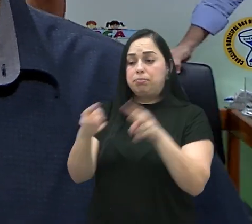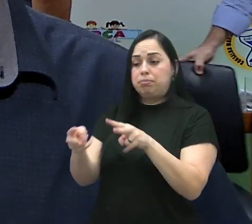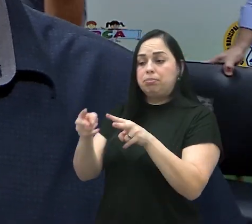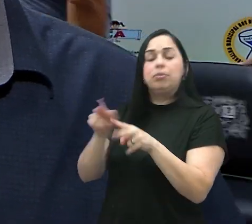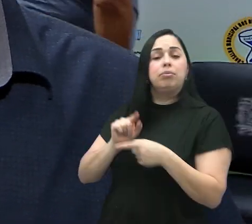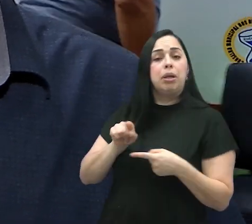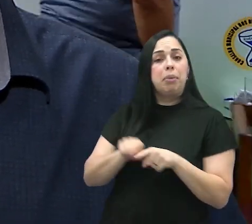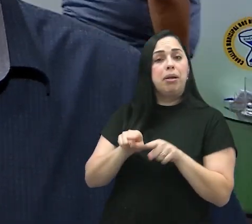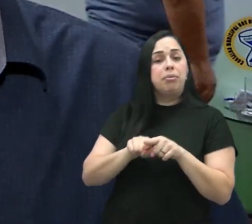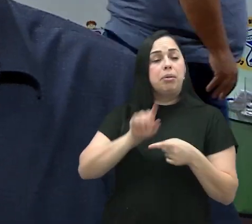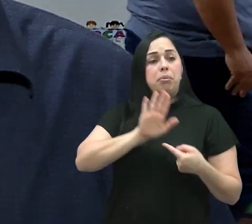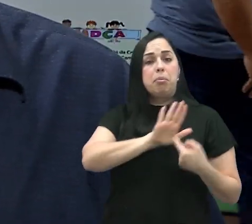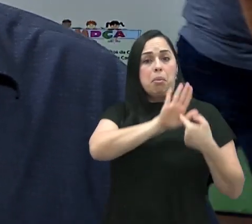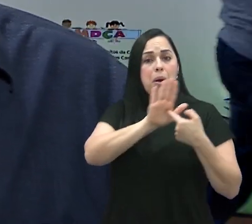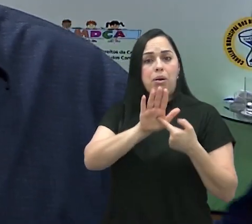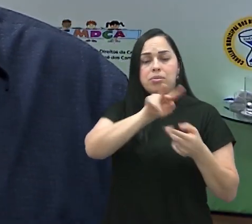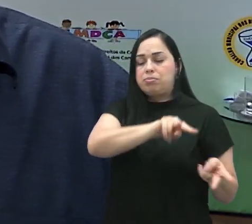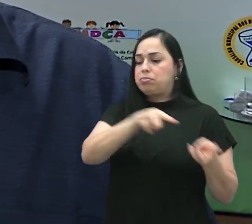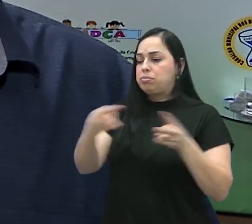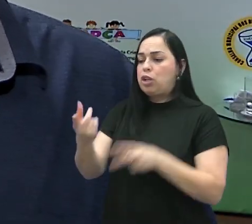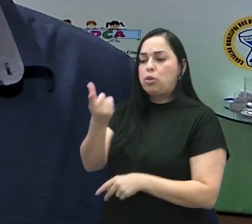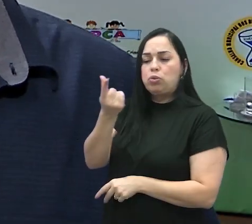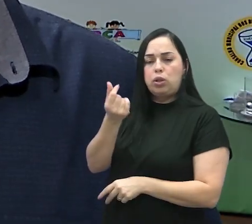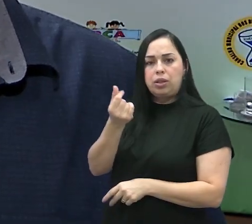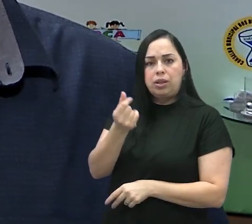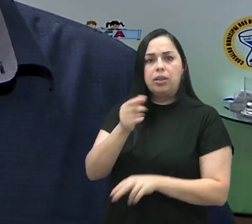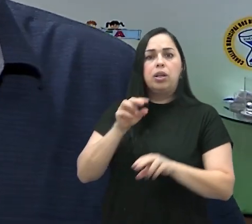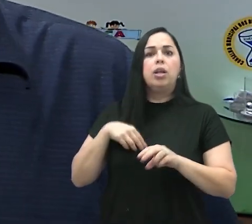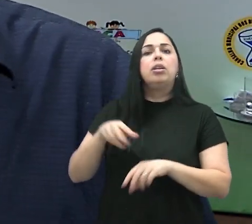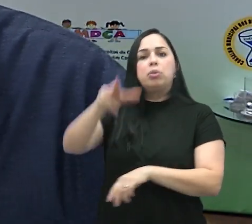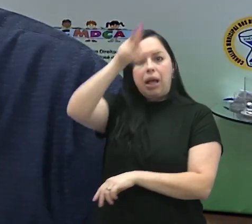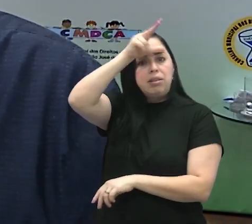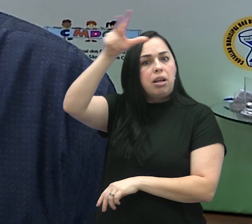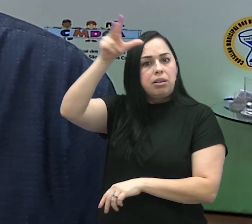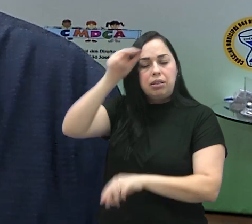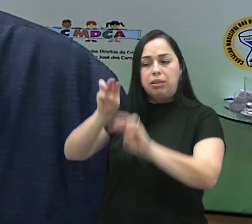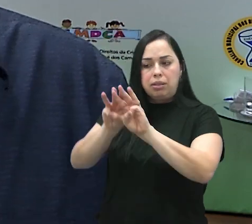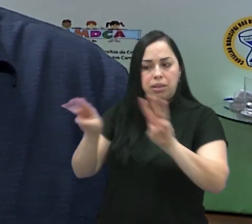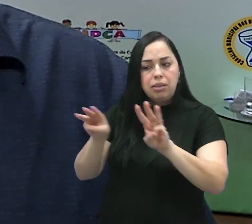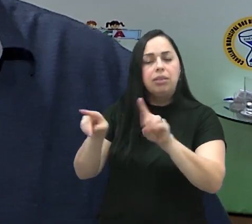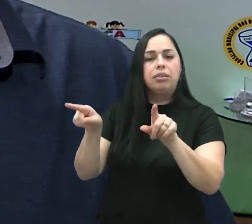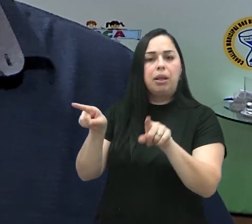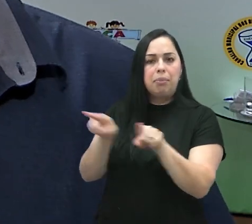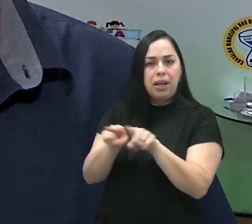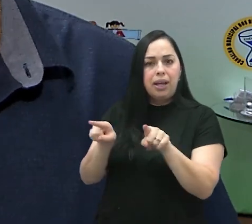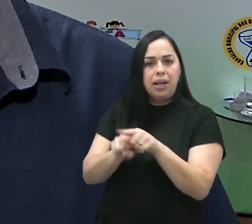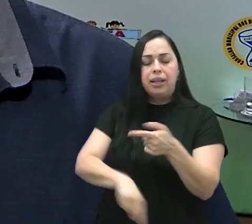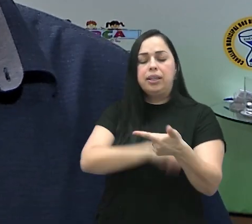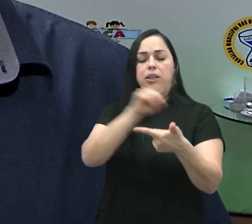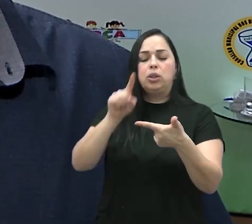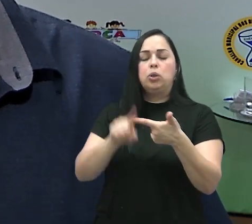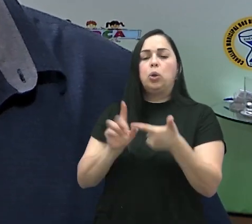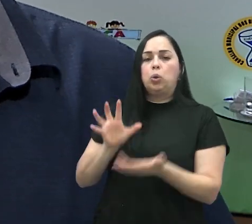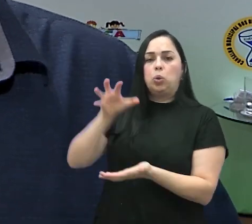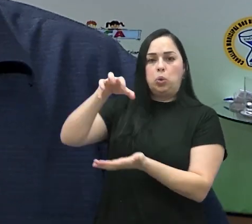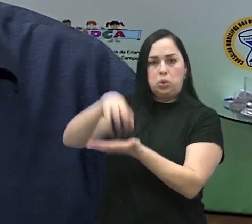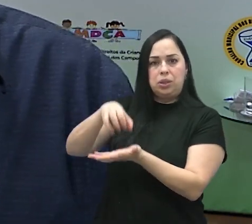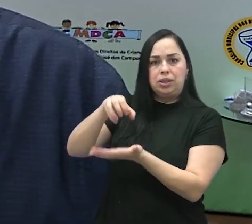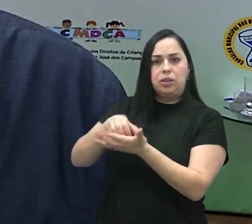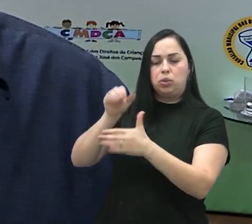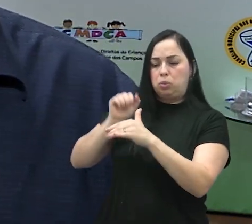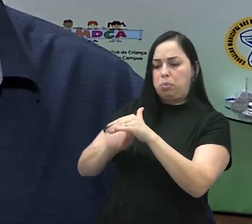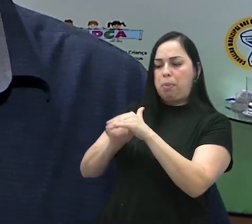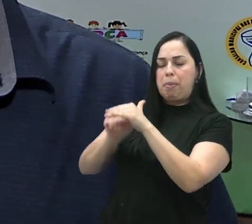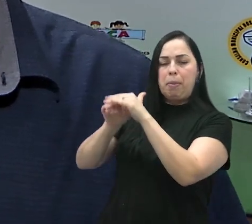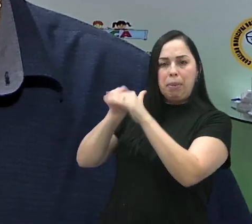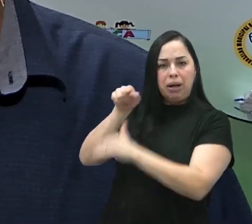dados e informações de forma transparente. Nós já fazemos isso, fica no site da Prefeitura, no site do fundo, tanto do Fundo do Idoso quanto